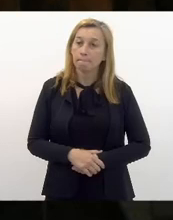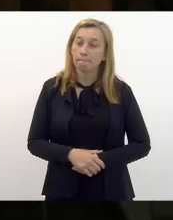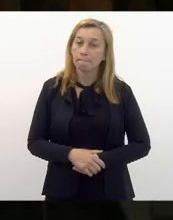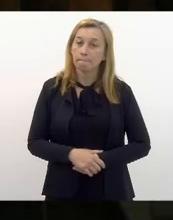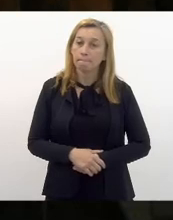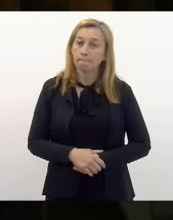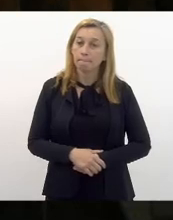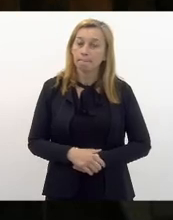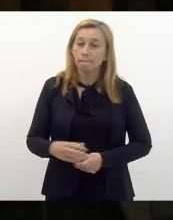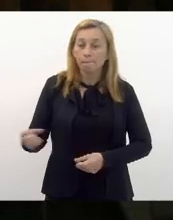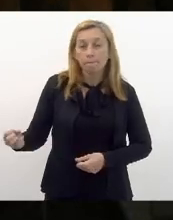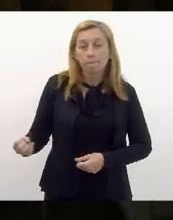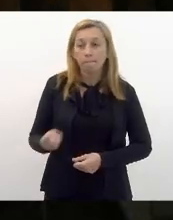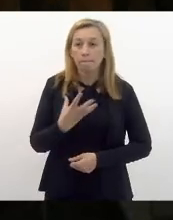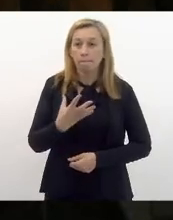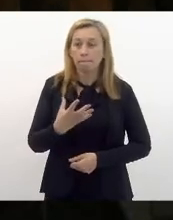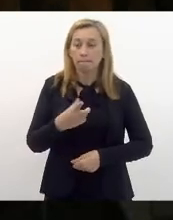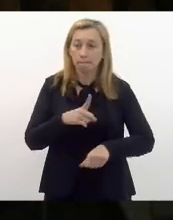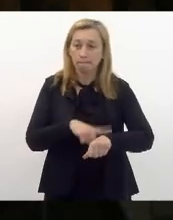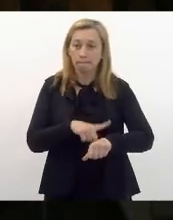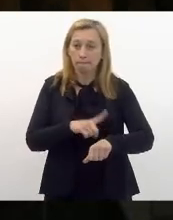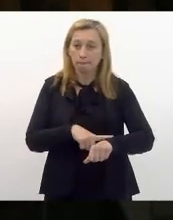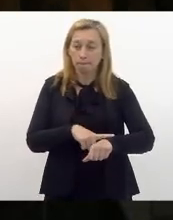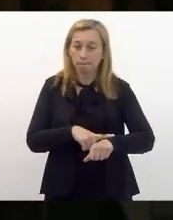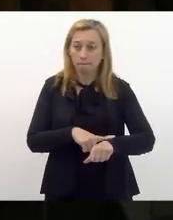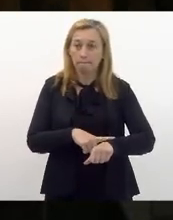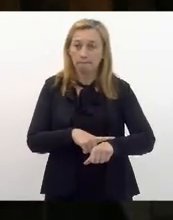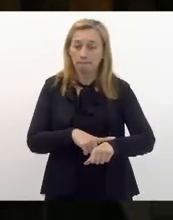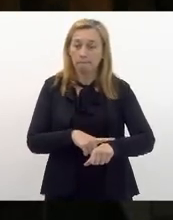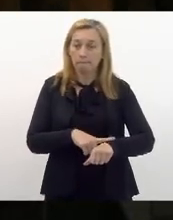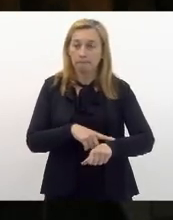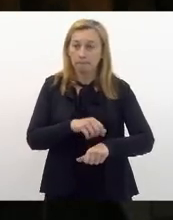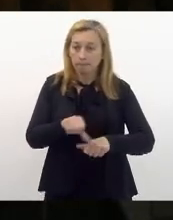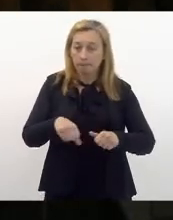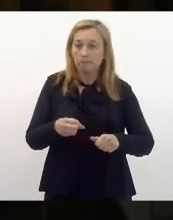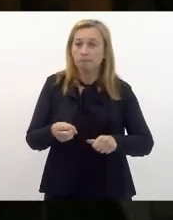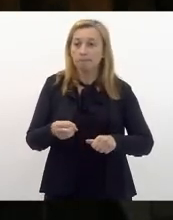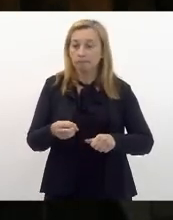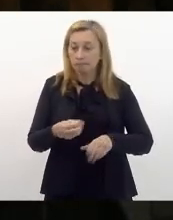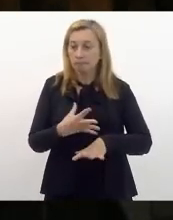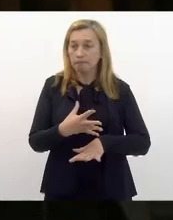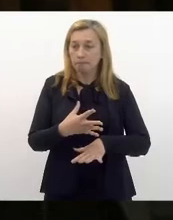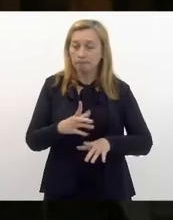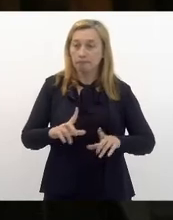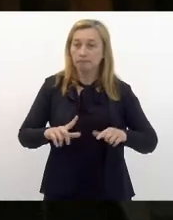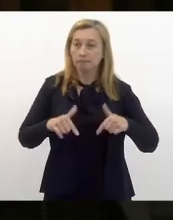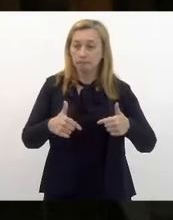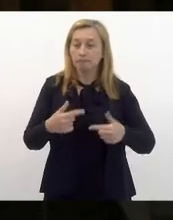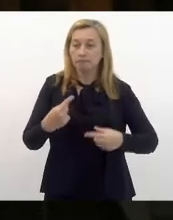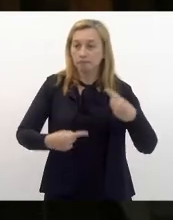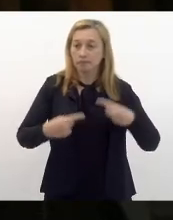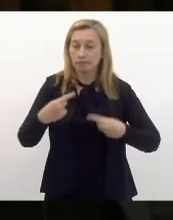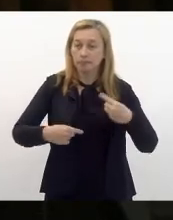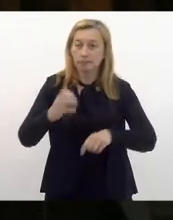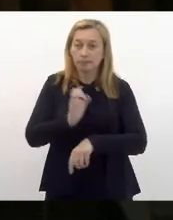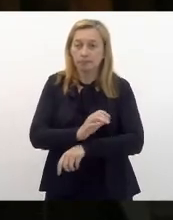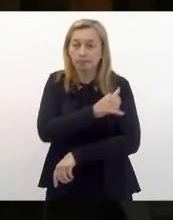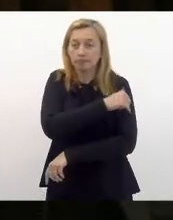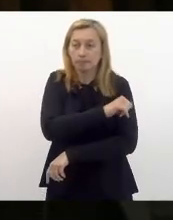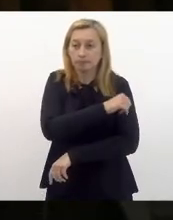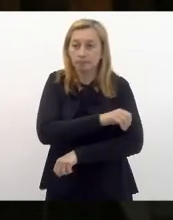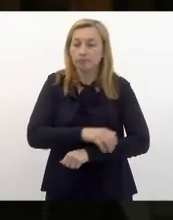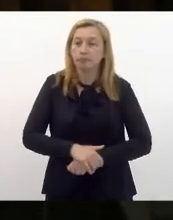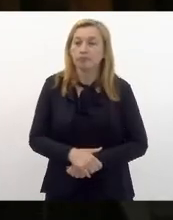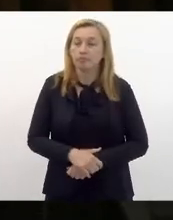um novo ritmo uma nova forma de fazer política no estado do Rio de